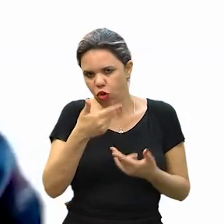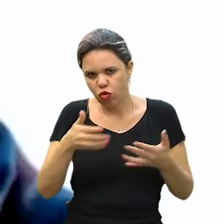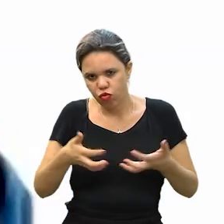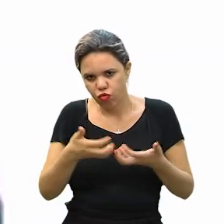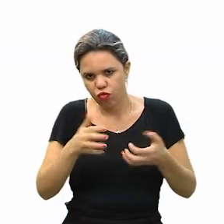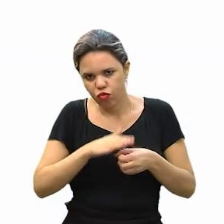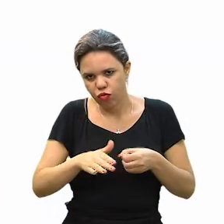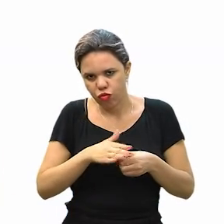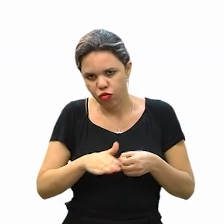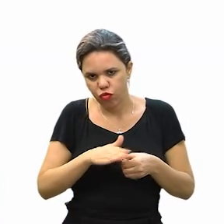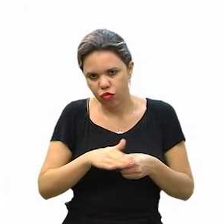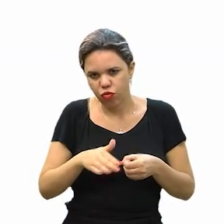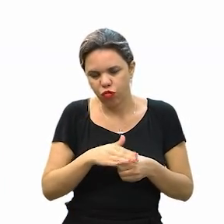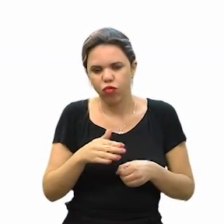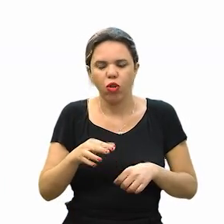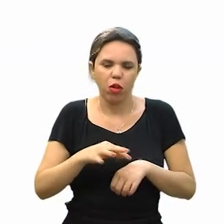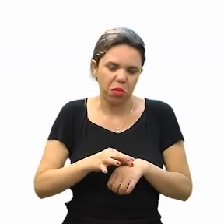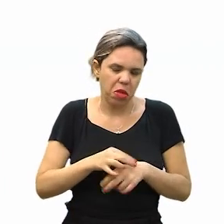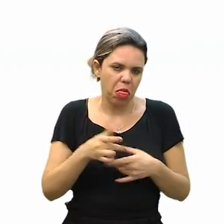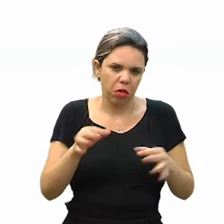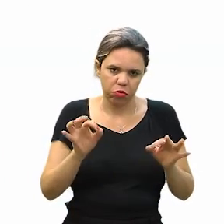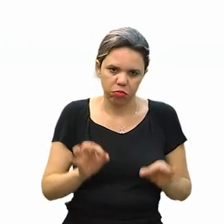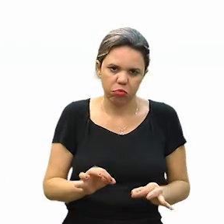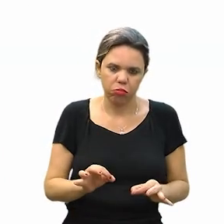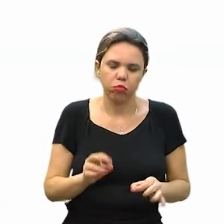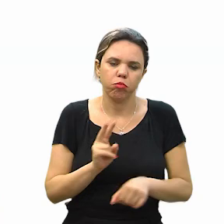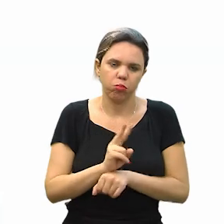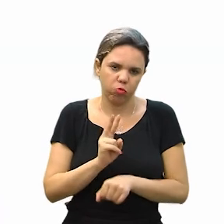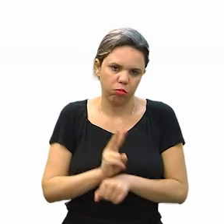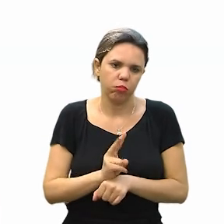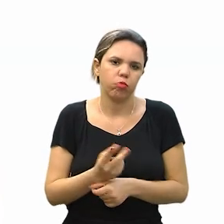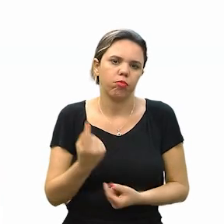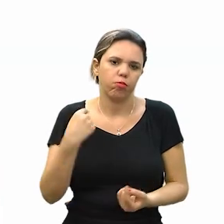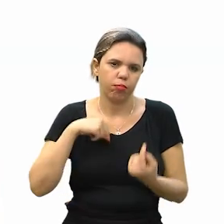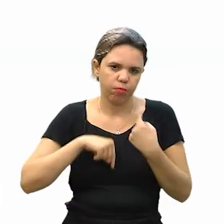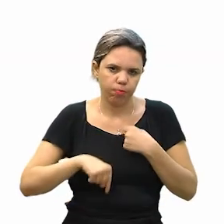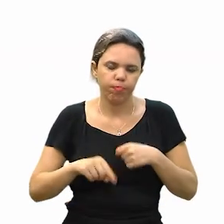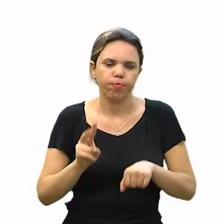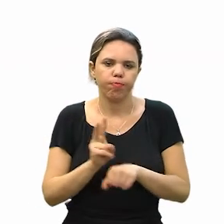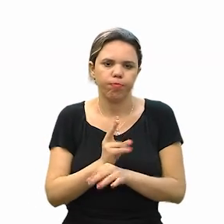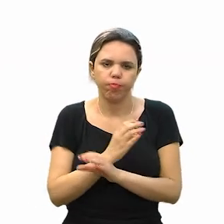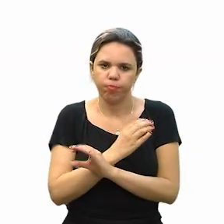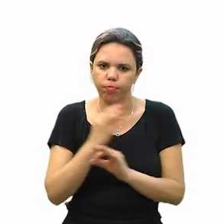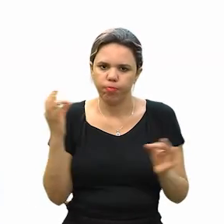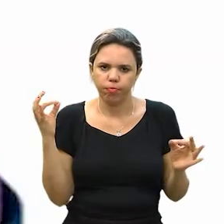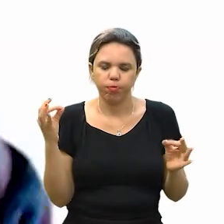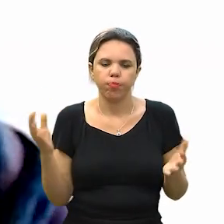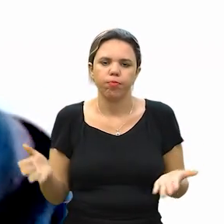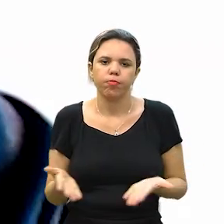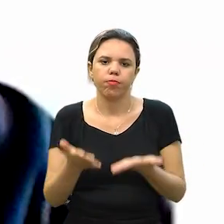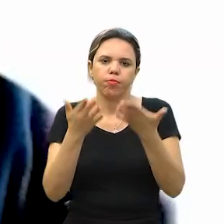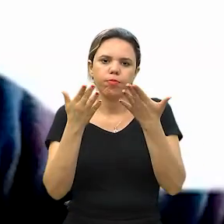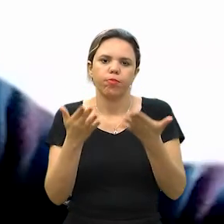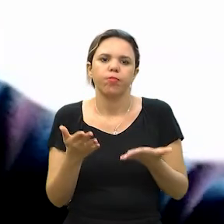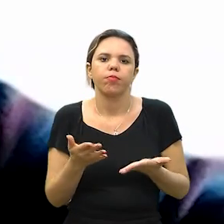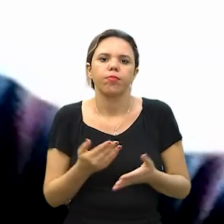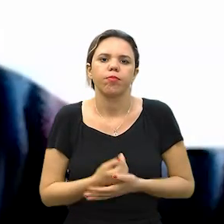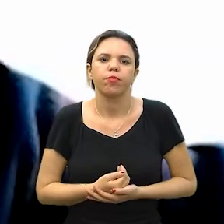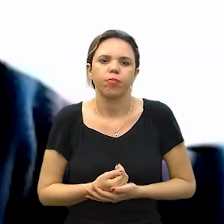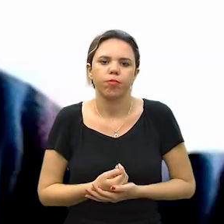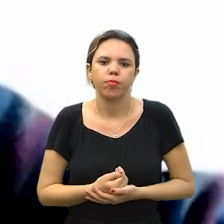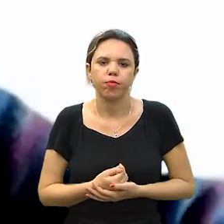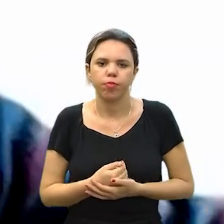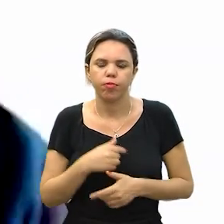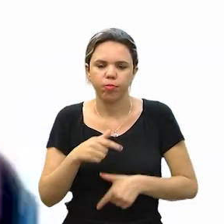fruta, verdura, tem uma fonte de proteína adequada, ele está mantendo o seu sistema íntegro, né? Ele está favorecendo com que o seu